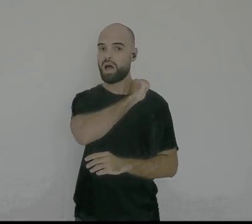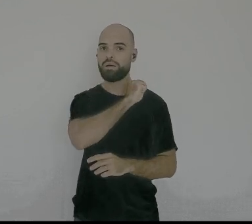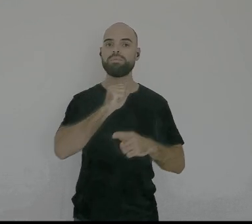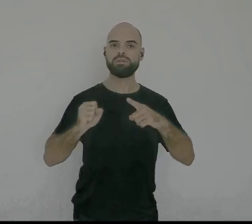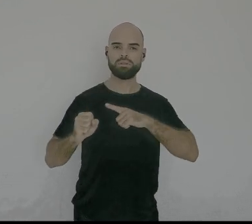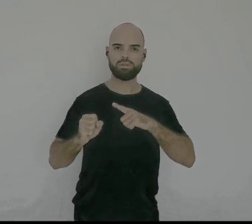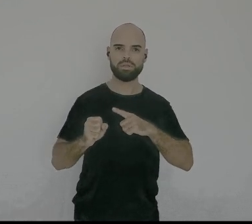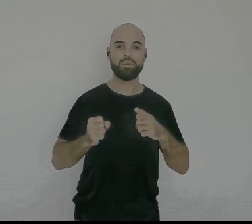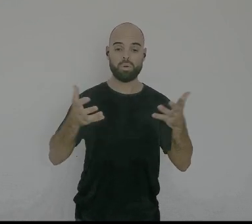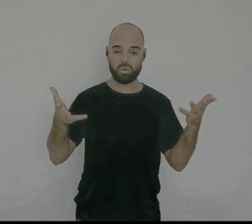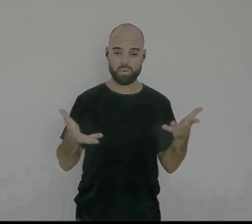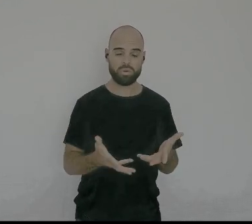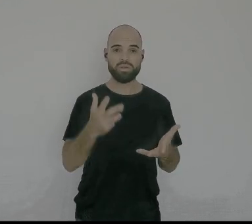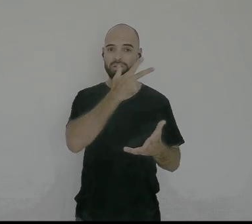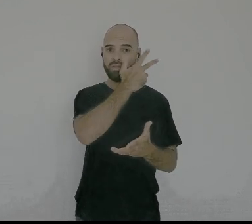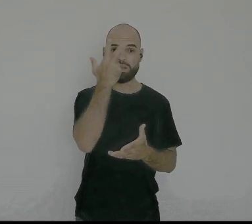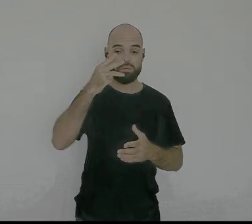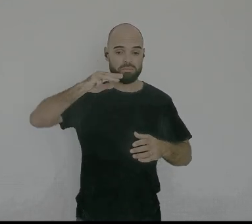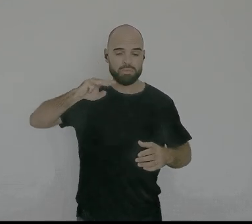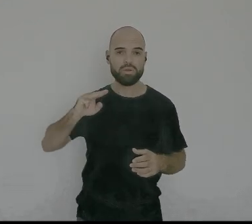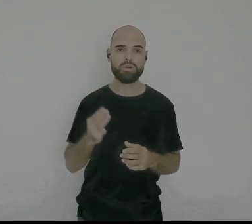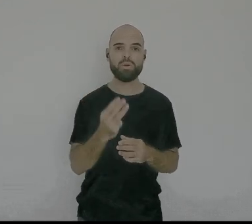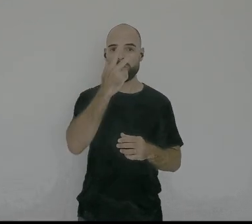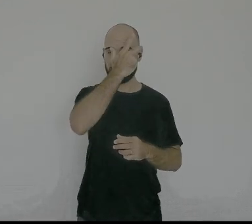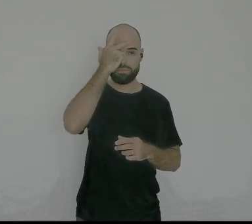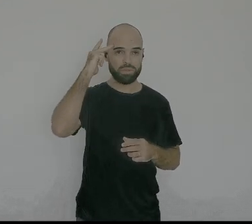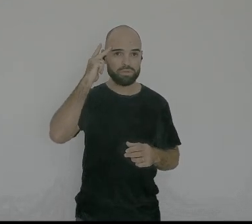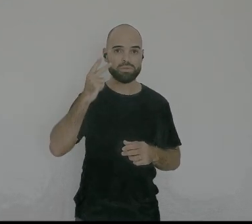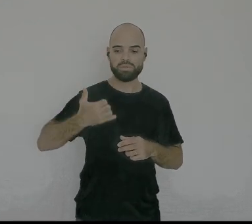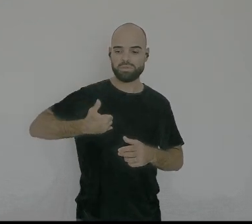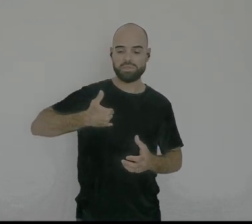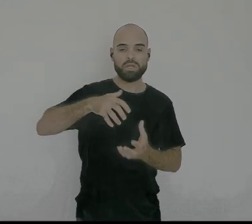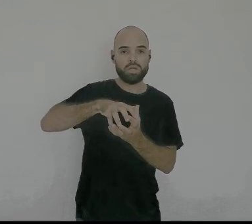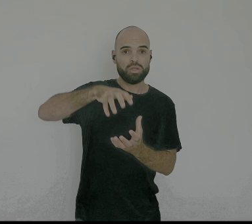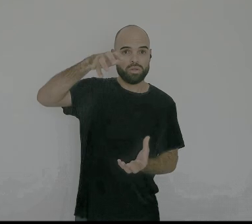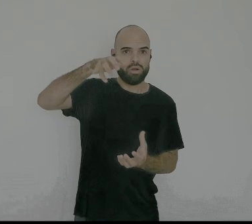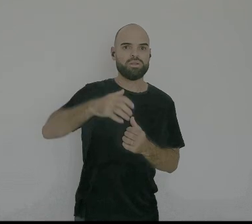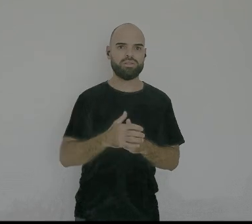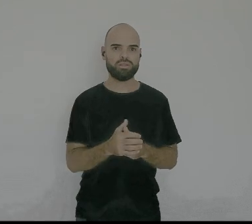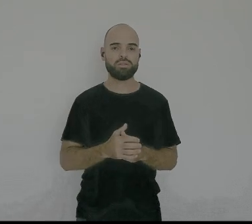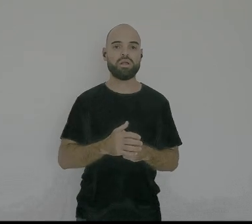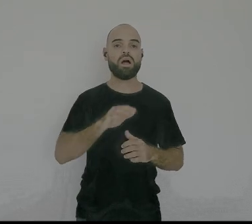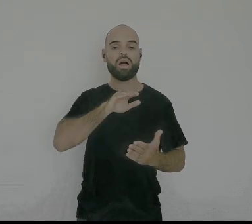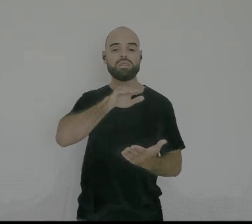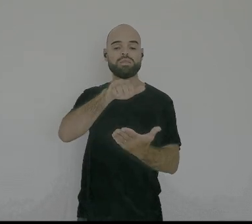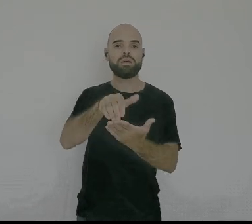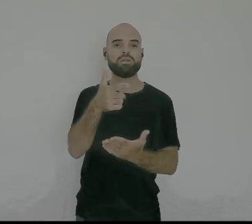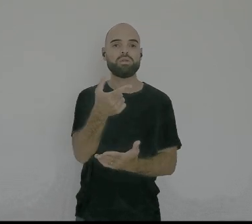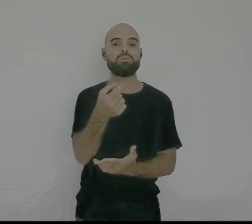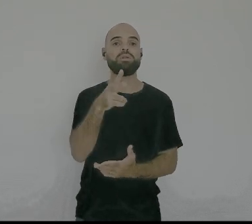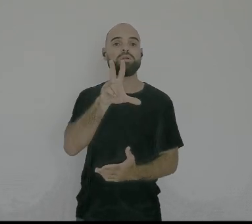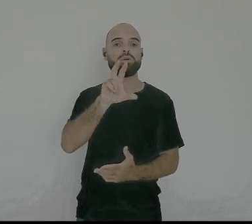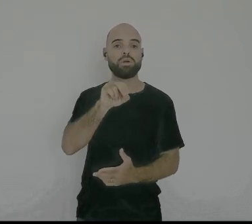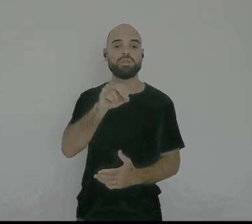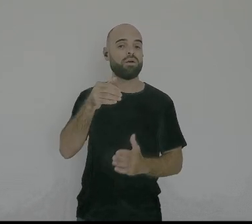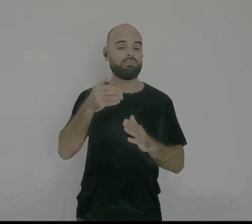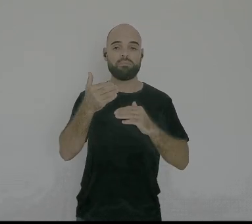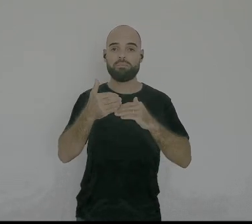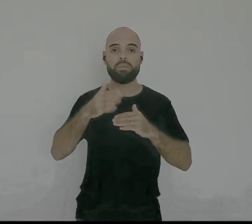profunda. Hoje são 14% de pessoas idosas e em 2050 isso passa a 25%.